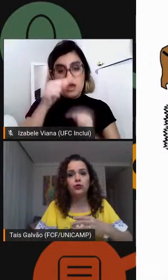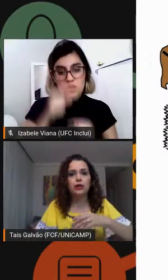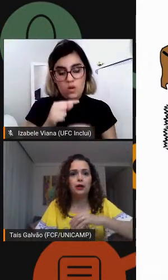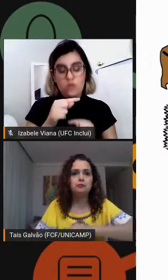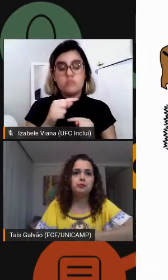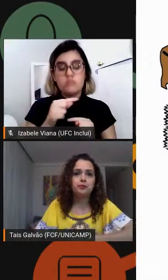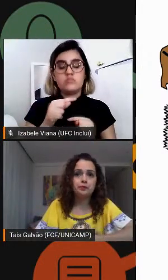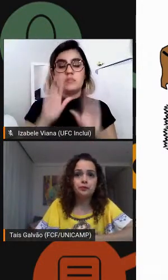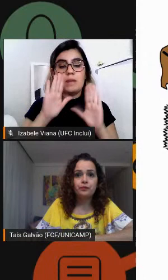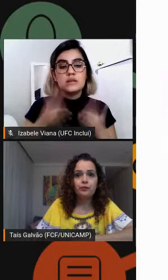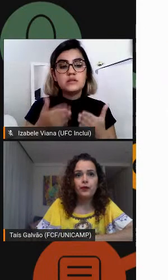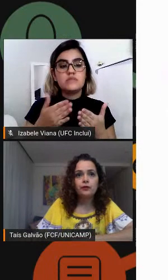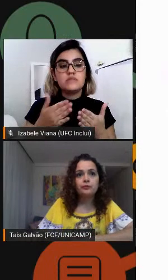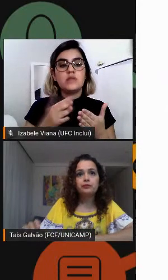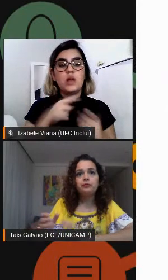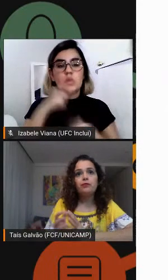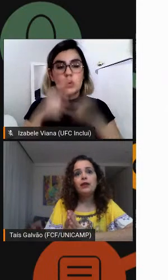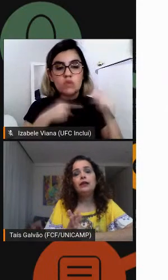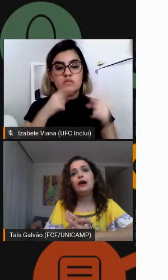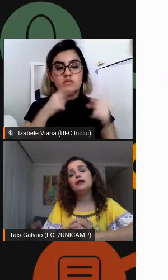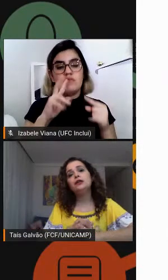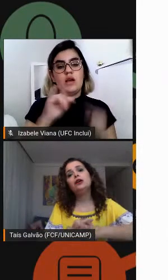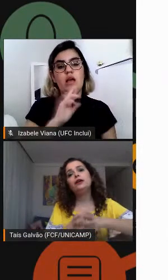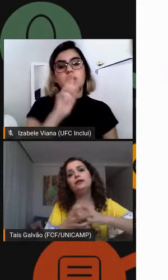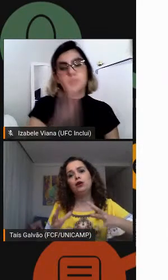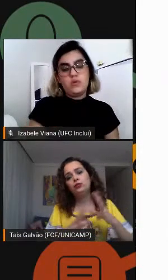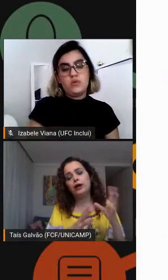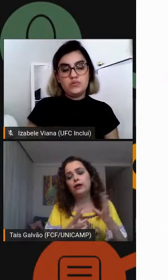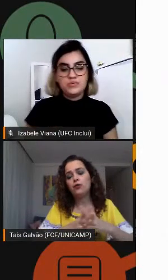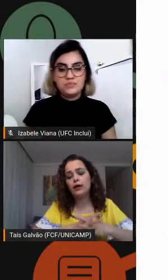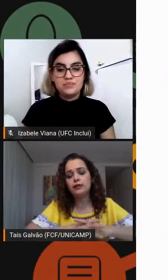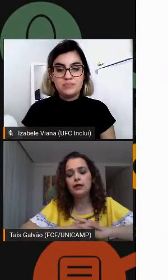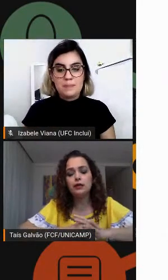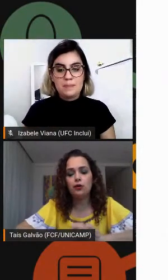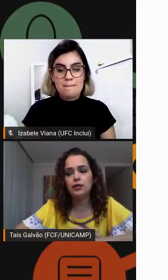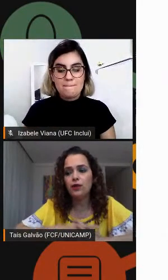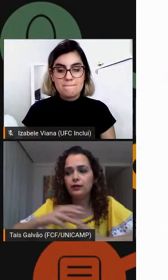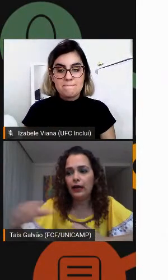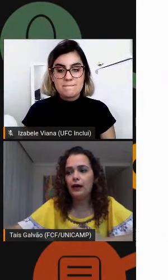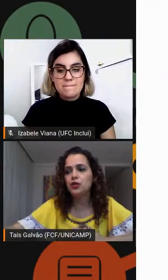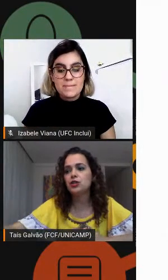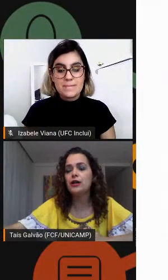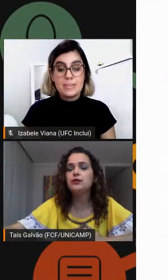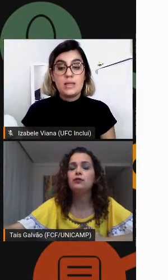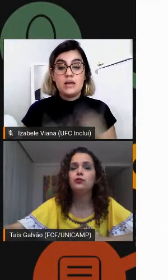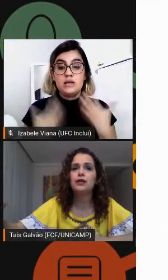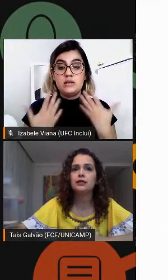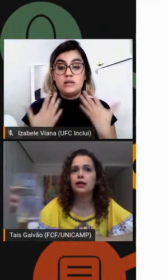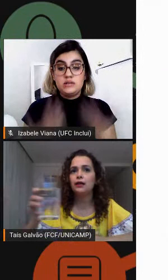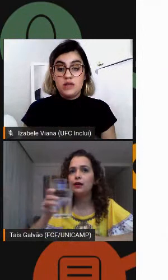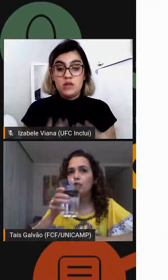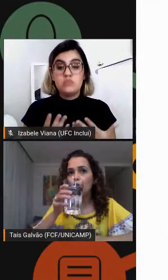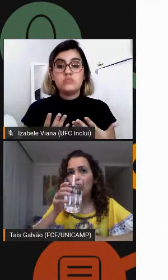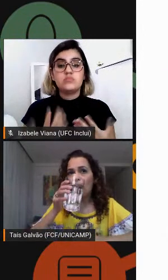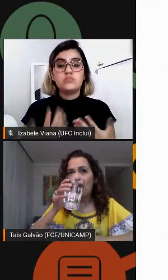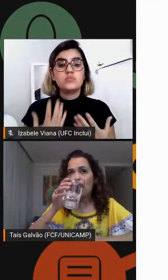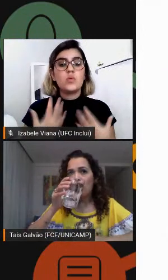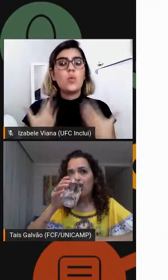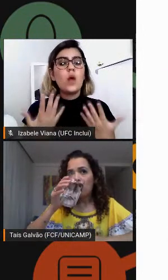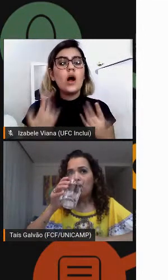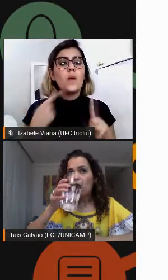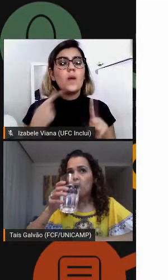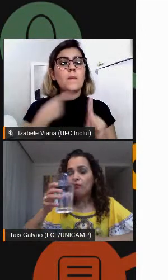minha dúvida, né? E aí, então, né, quais seriam as vantagens, né, de se fazer